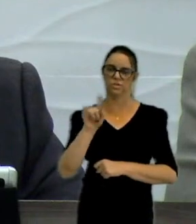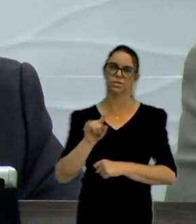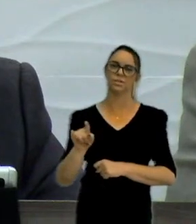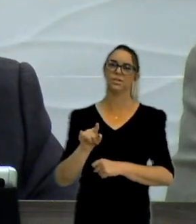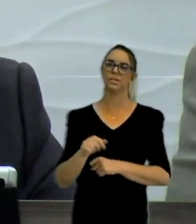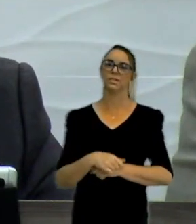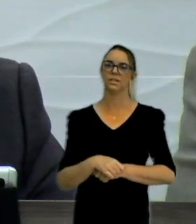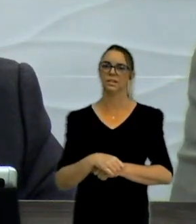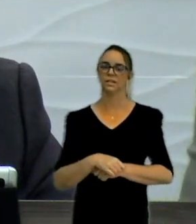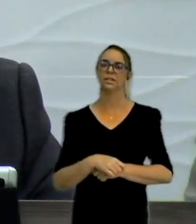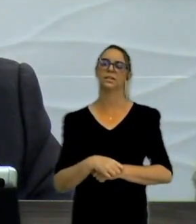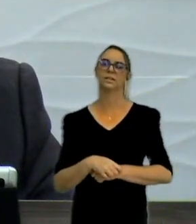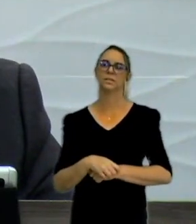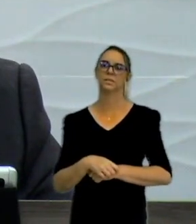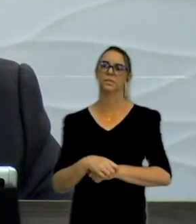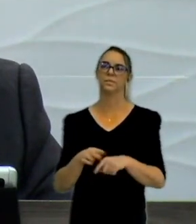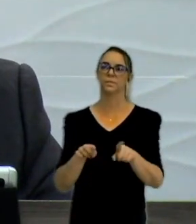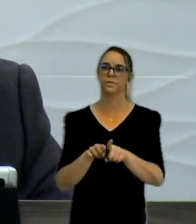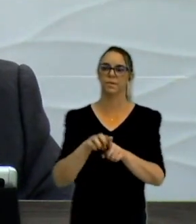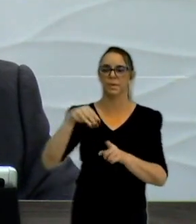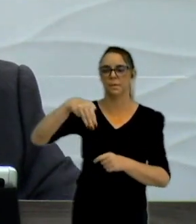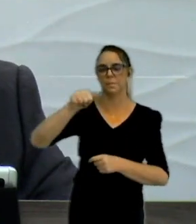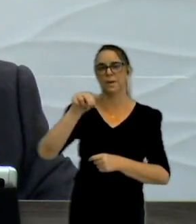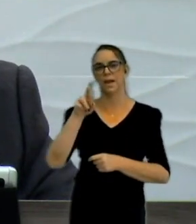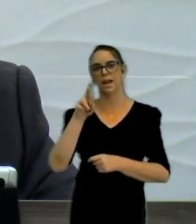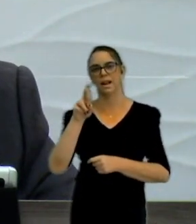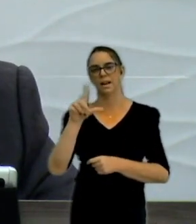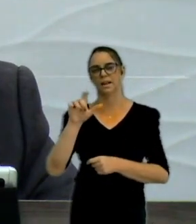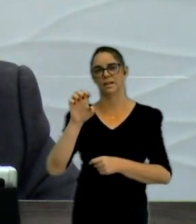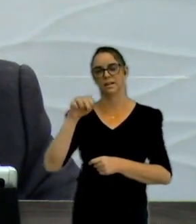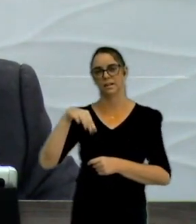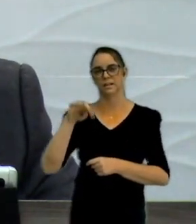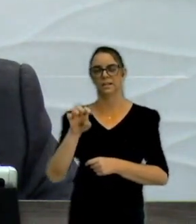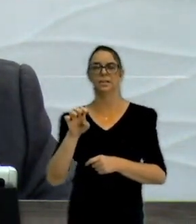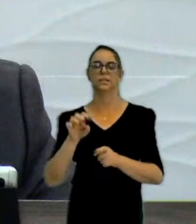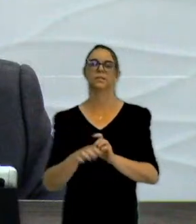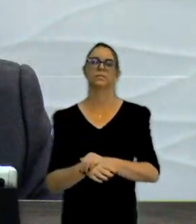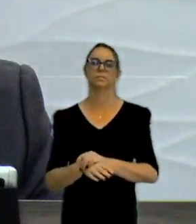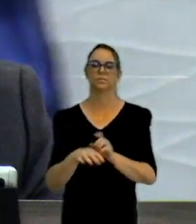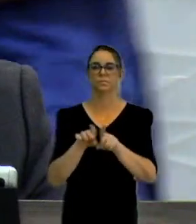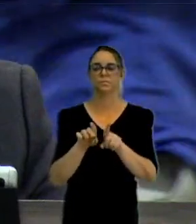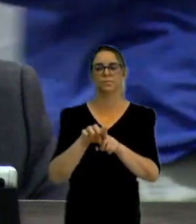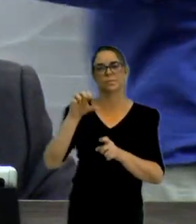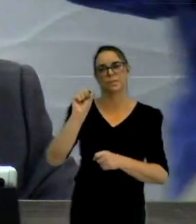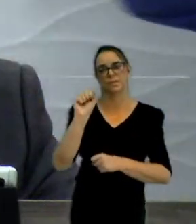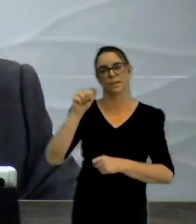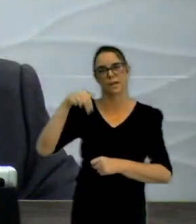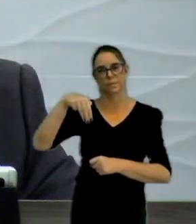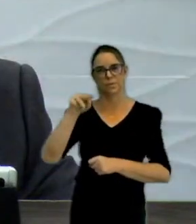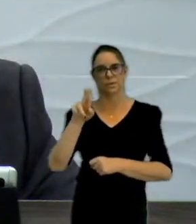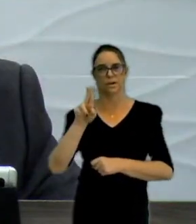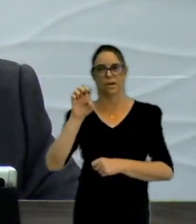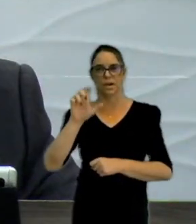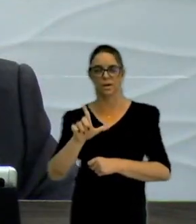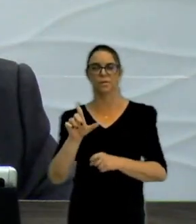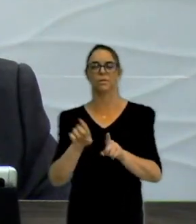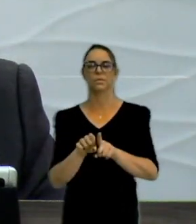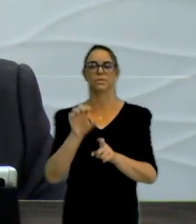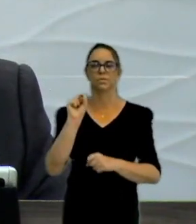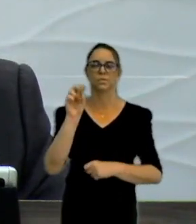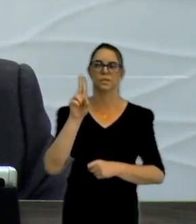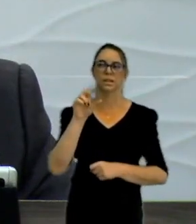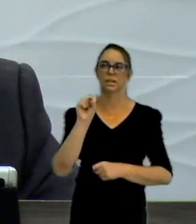da Granja Almeida, Marlene Moraes, filha de José de João, Samuel Rocha, Suzana